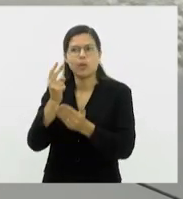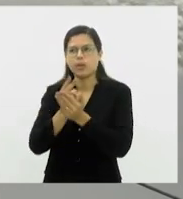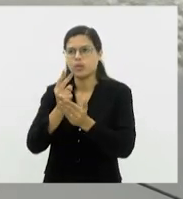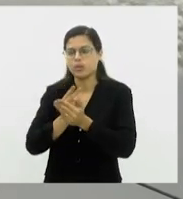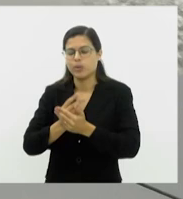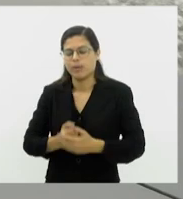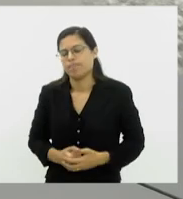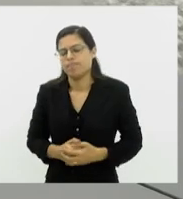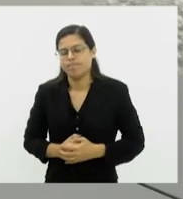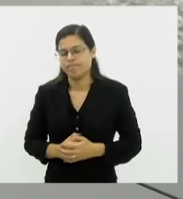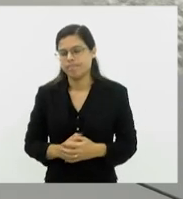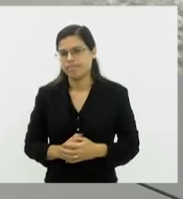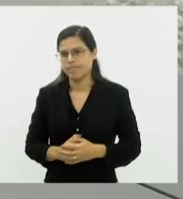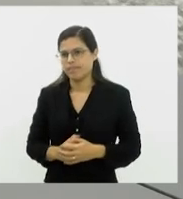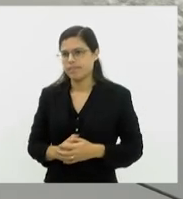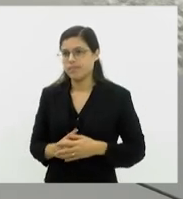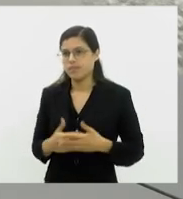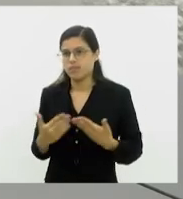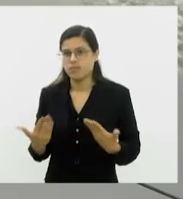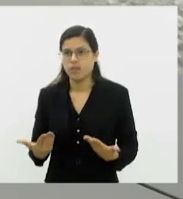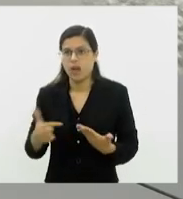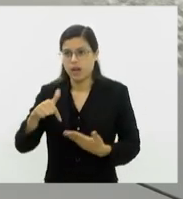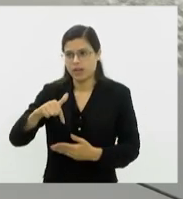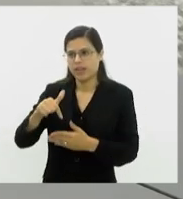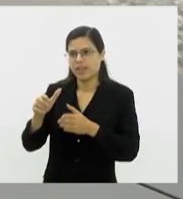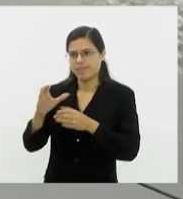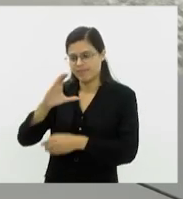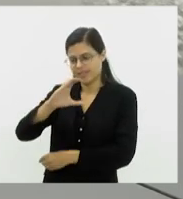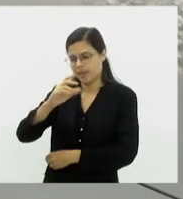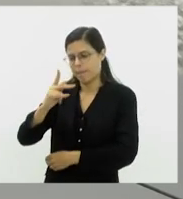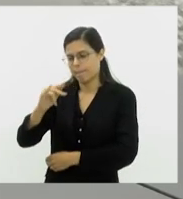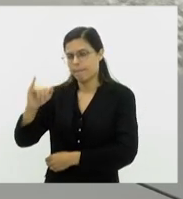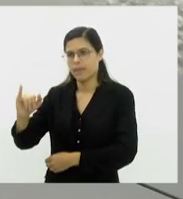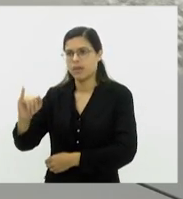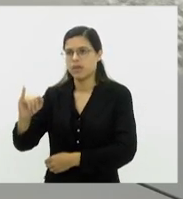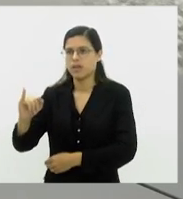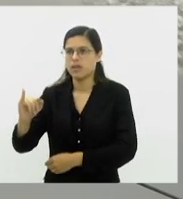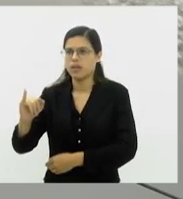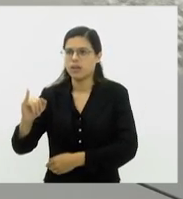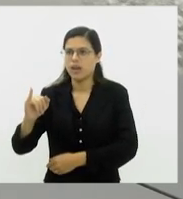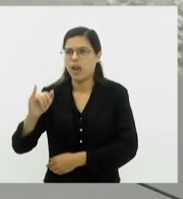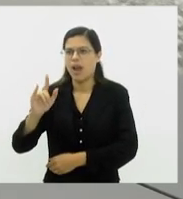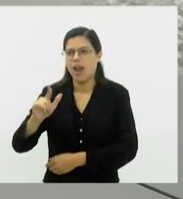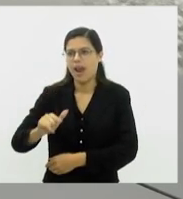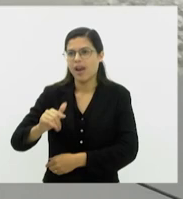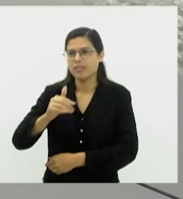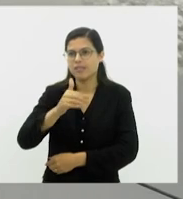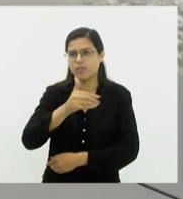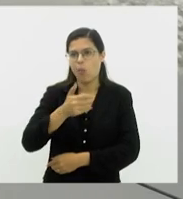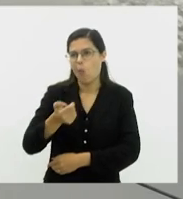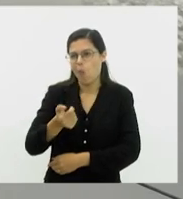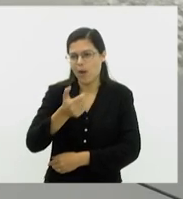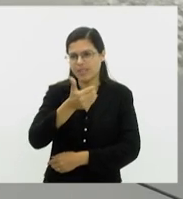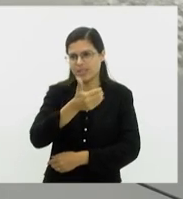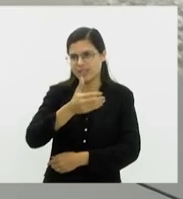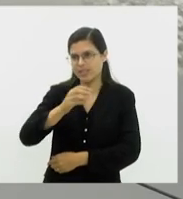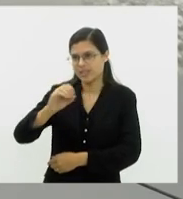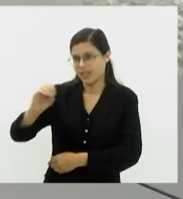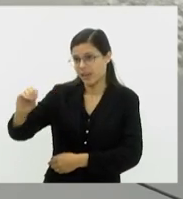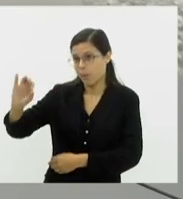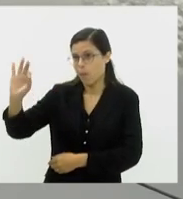eh e assim aqui nessa CPI ela é conduzida por quase 100% de pretos e pardos